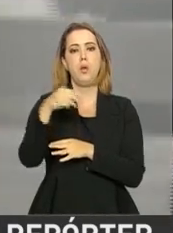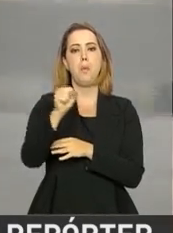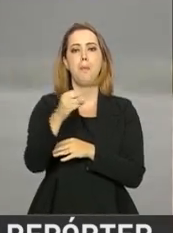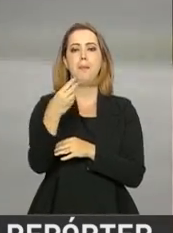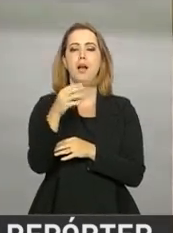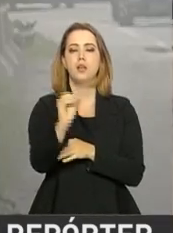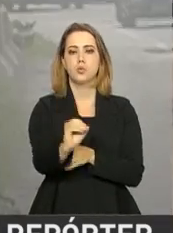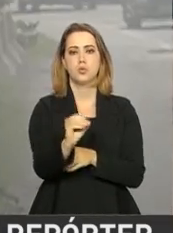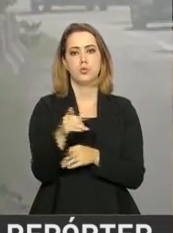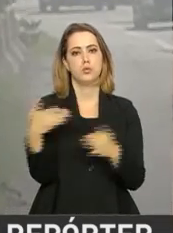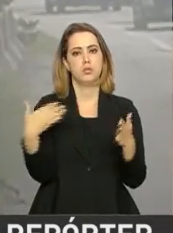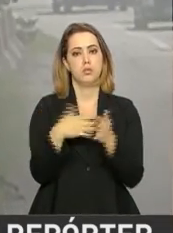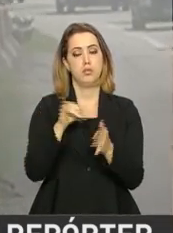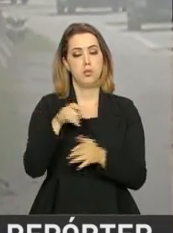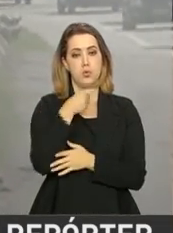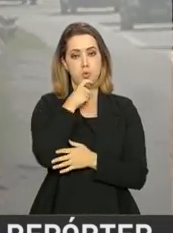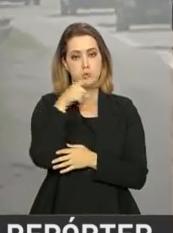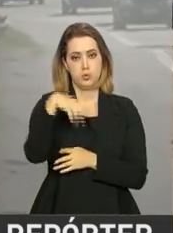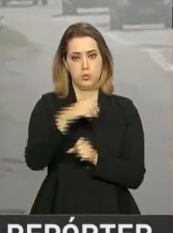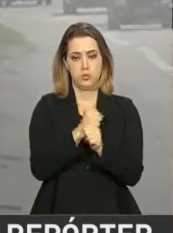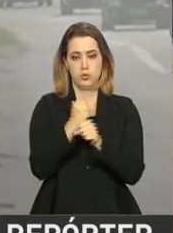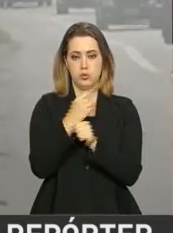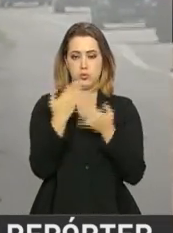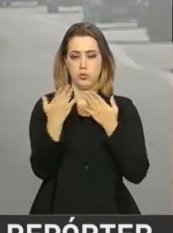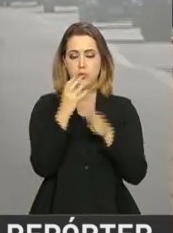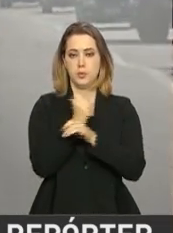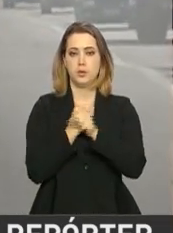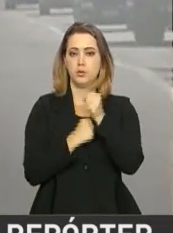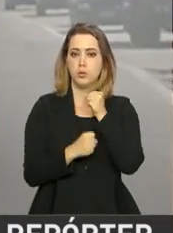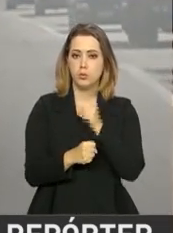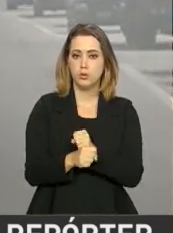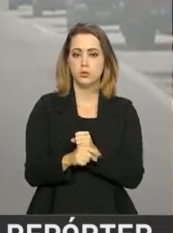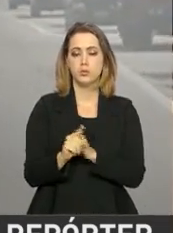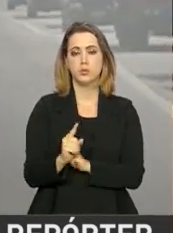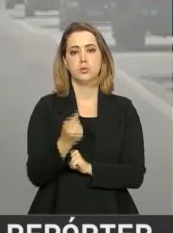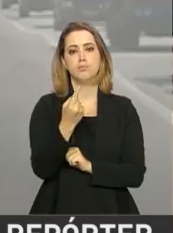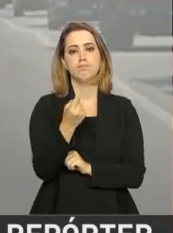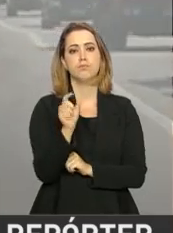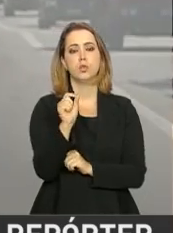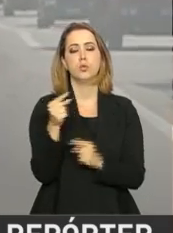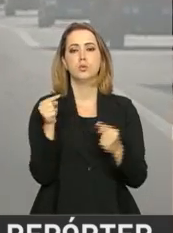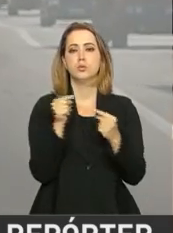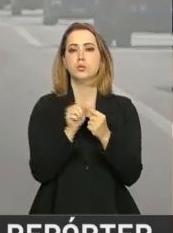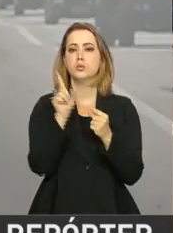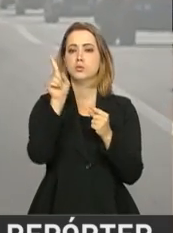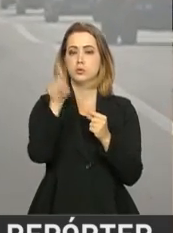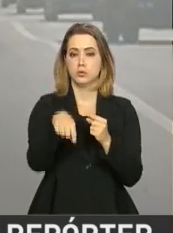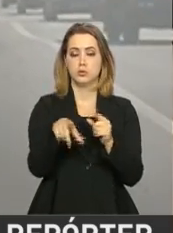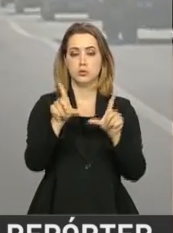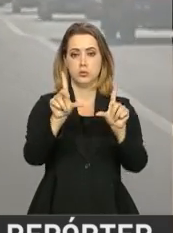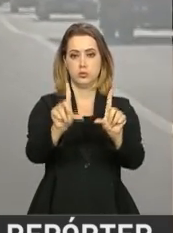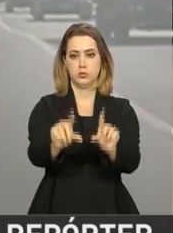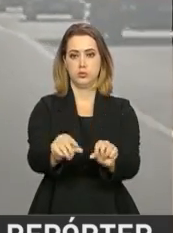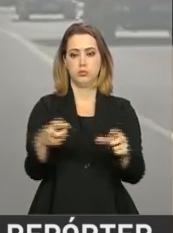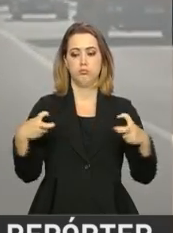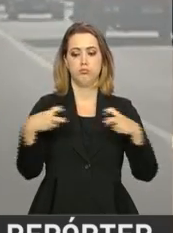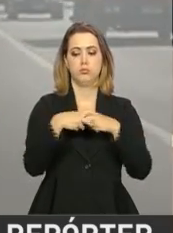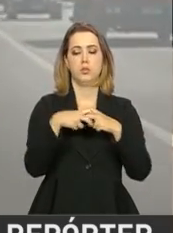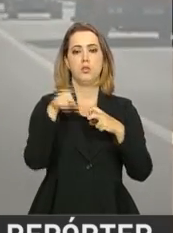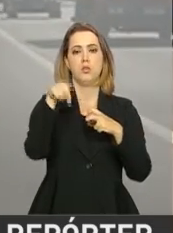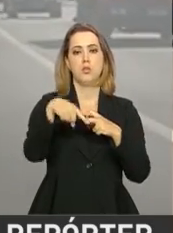julho deste ano com o mesmo período do ano passado. Um dos motivos para a queda, segundo a Polícia Rodoviária Federal, foi o